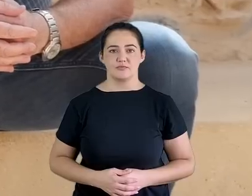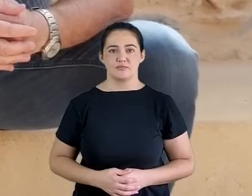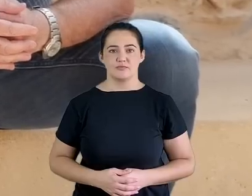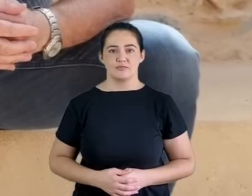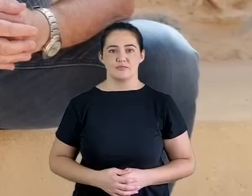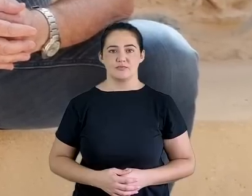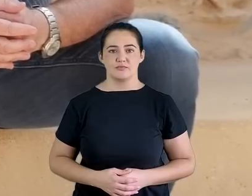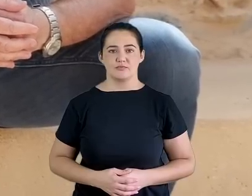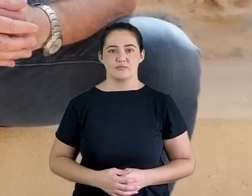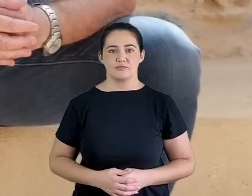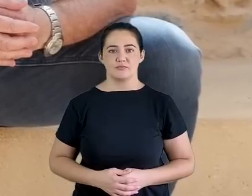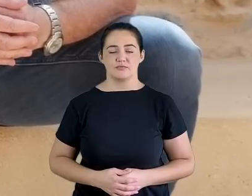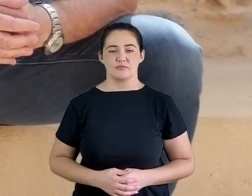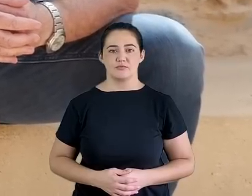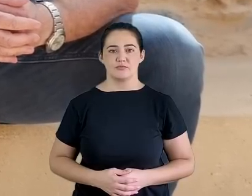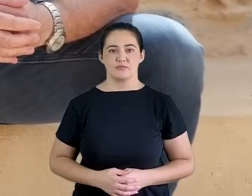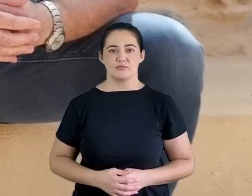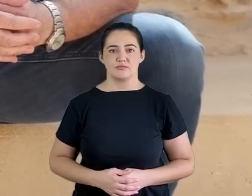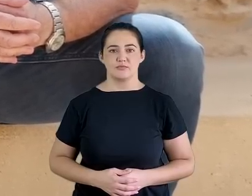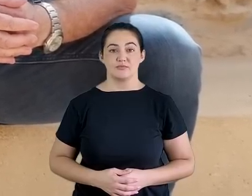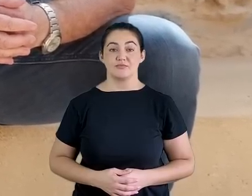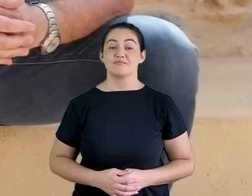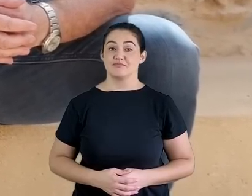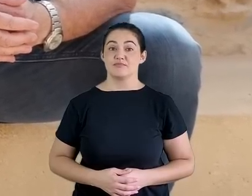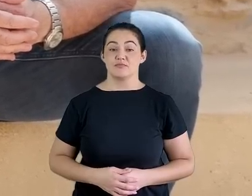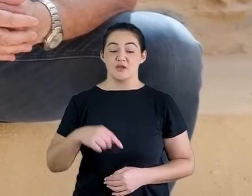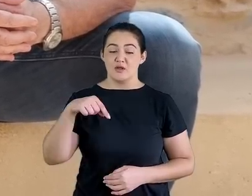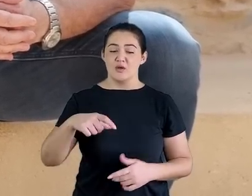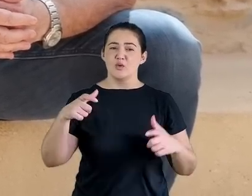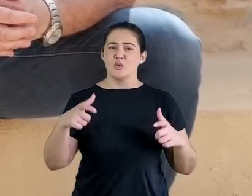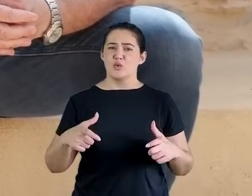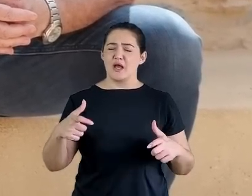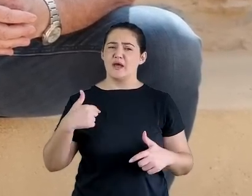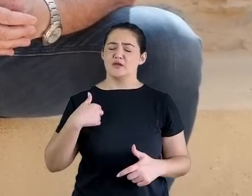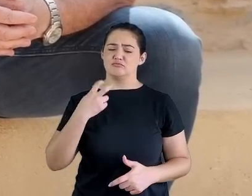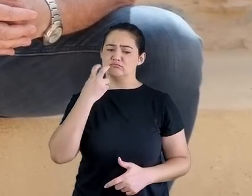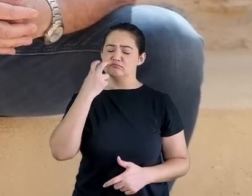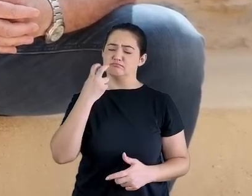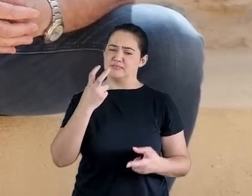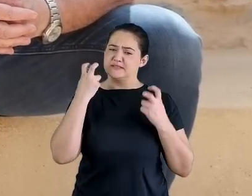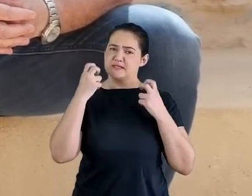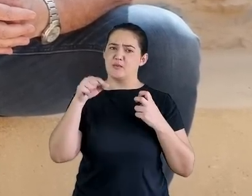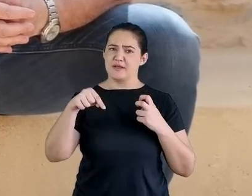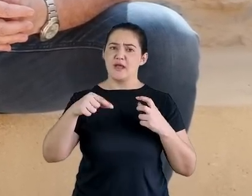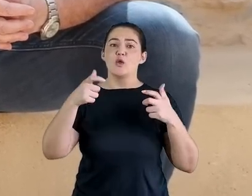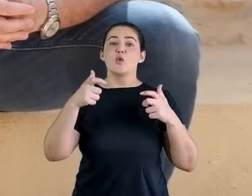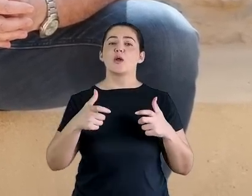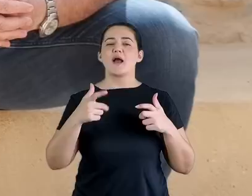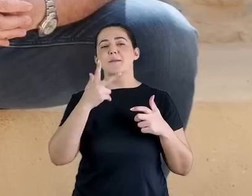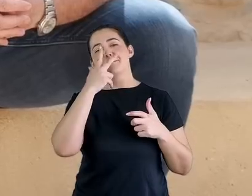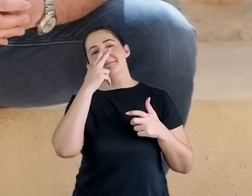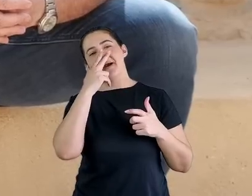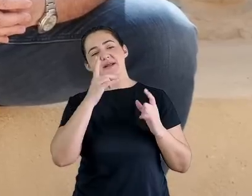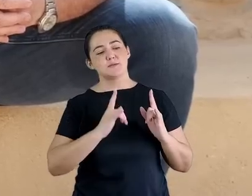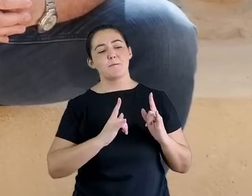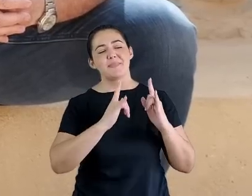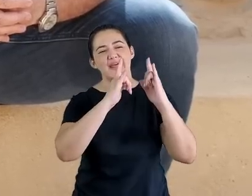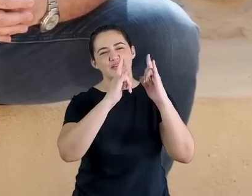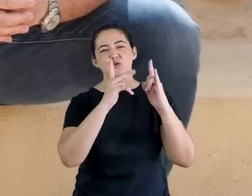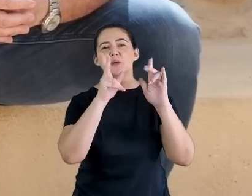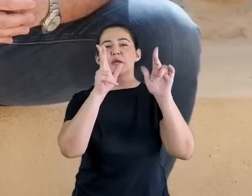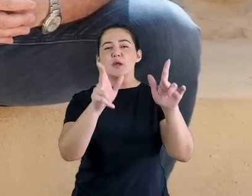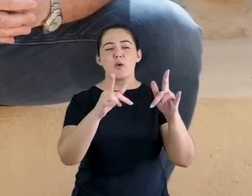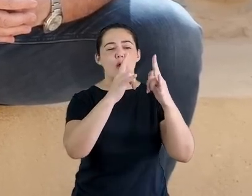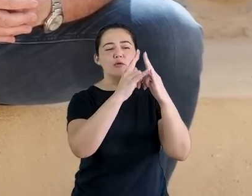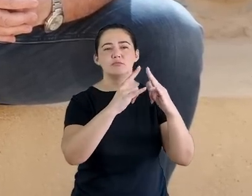Esse lugar aqui me chama atenção porque é uma sinagoga, ou pelo menos um edifício que foi transformado em sinagoga. Mas alguém pode perguntar,